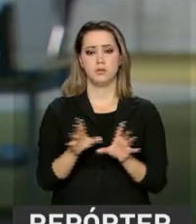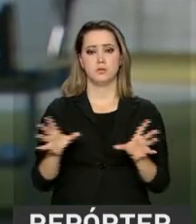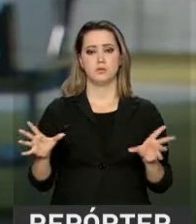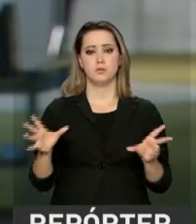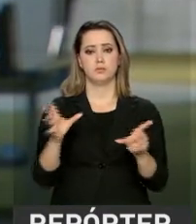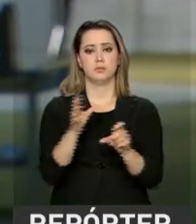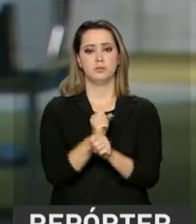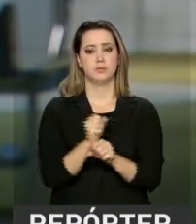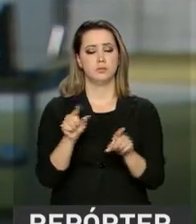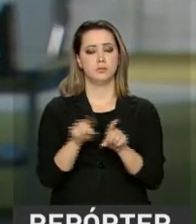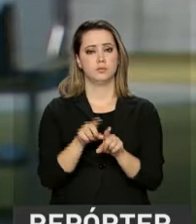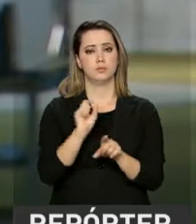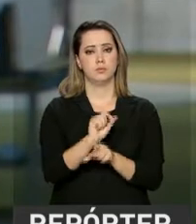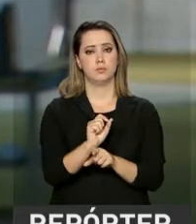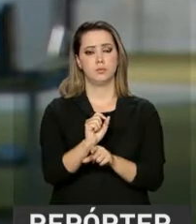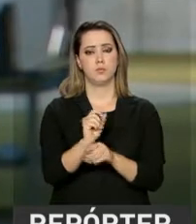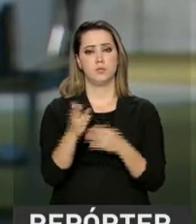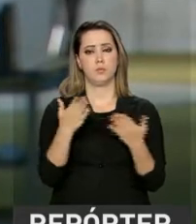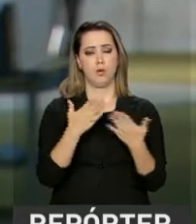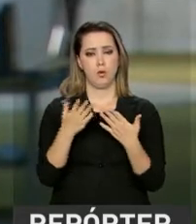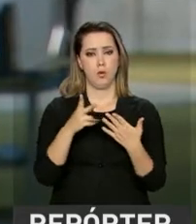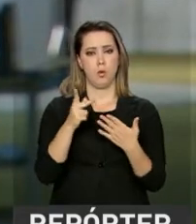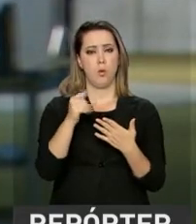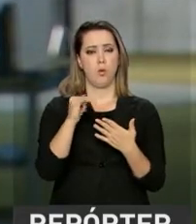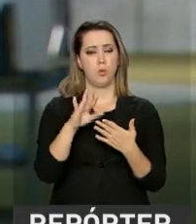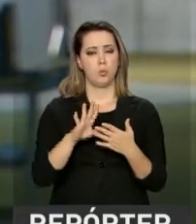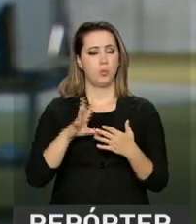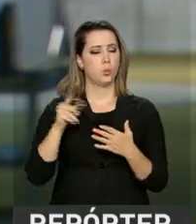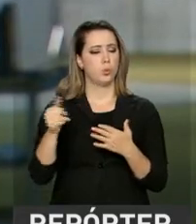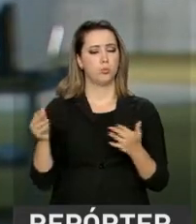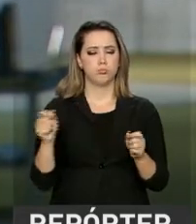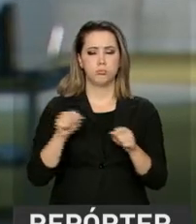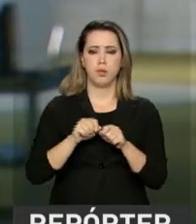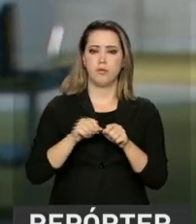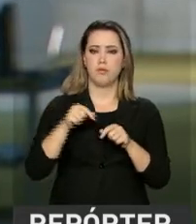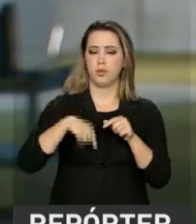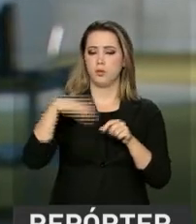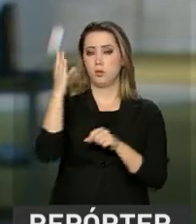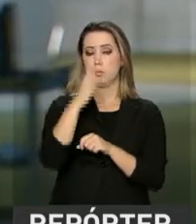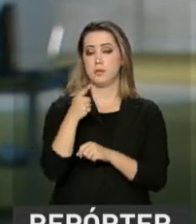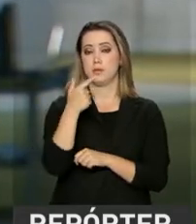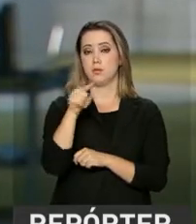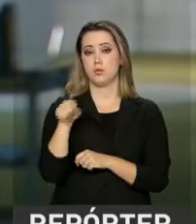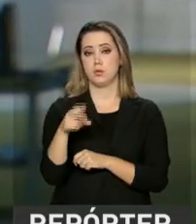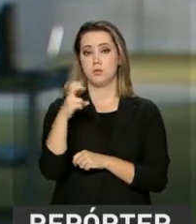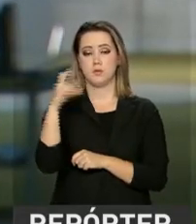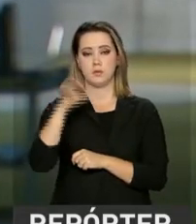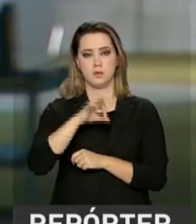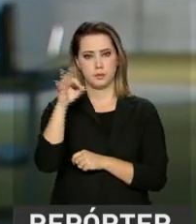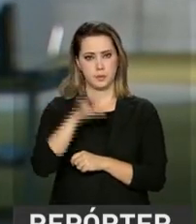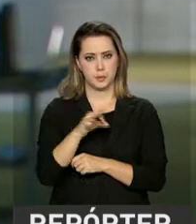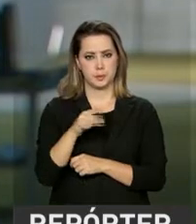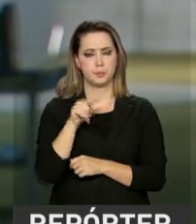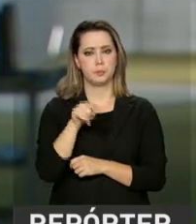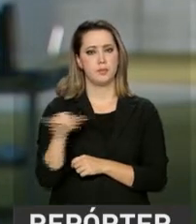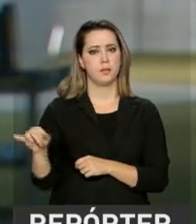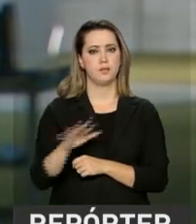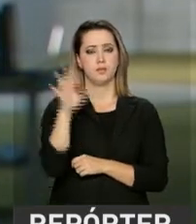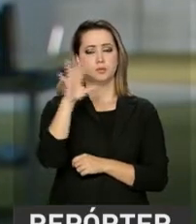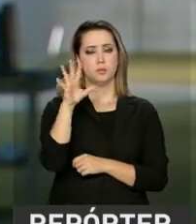bens e riquezas e serviços produzidos pelo país de dois e meio por cento a previsão para a inflação